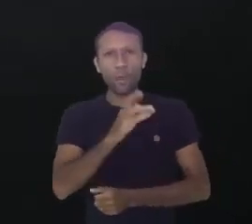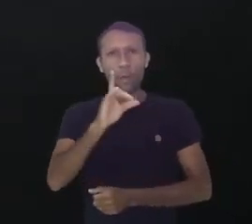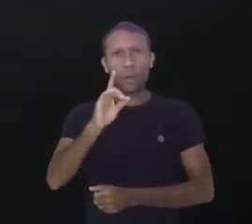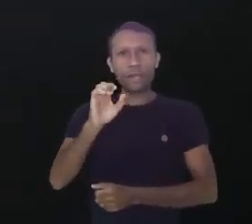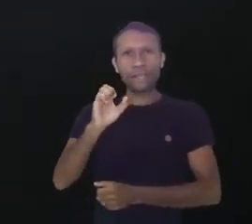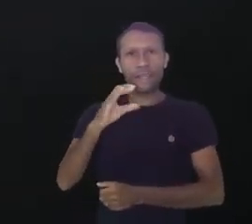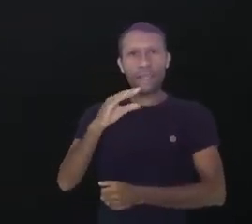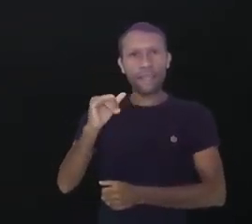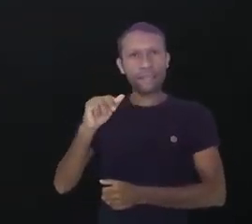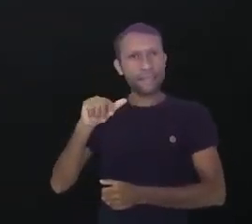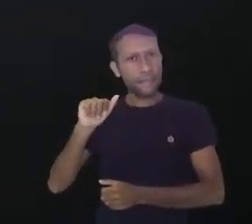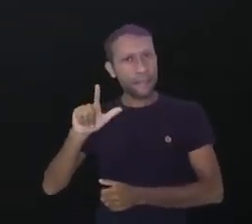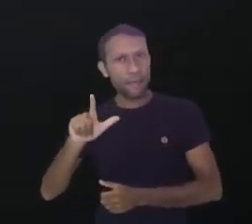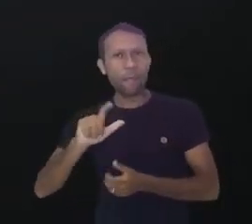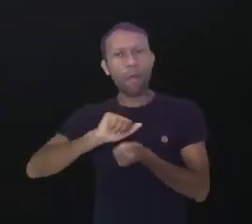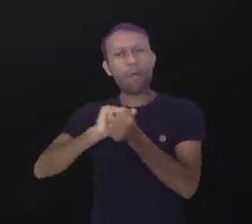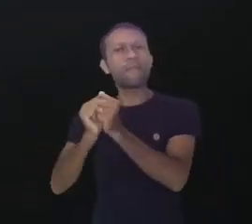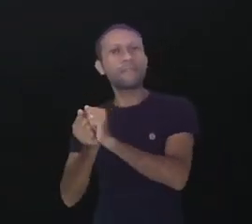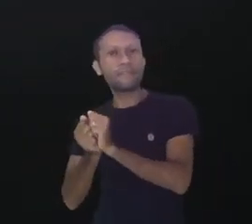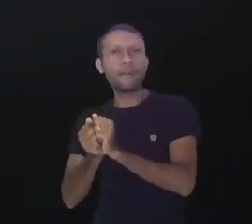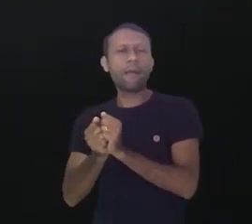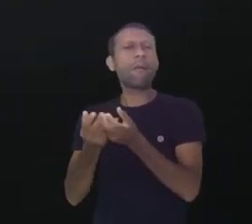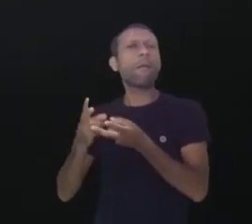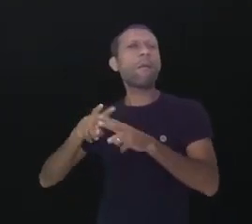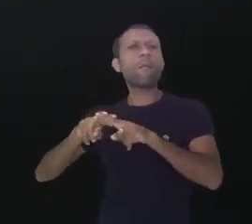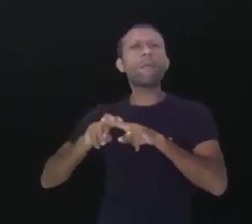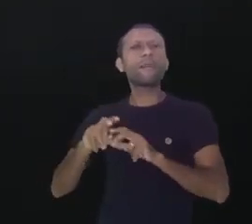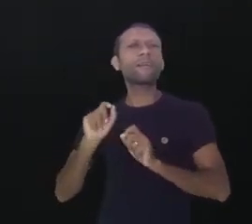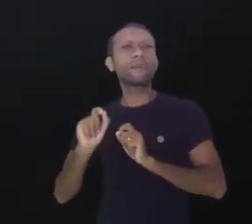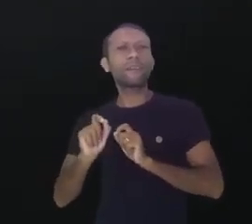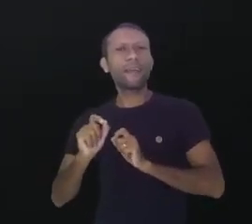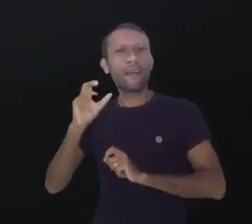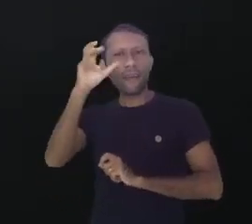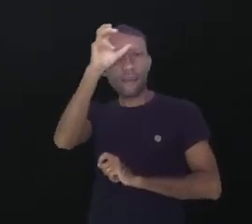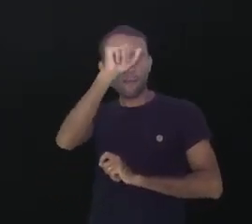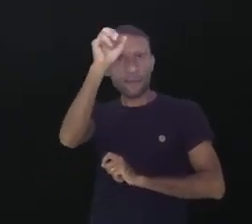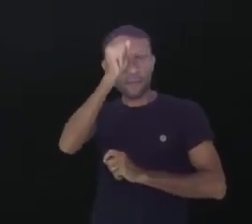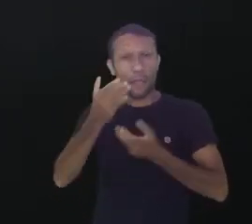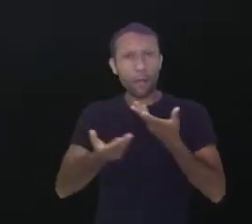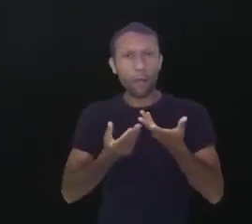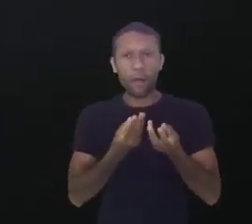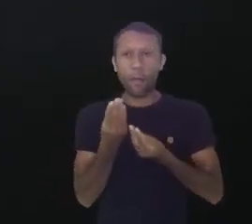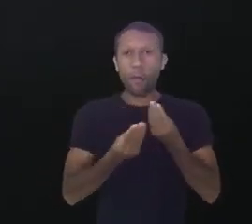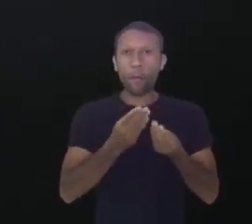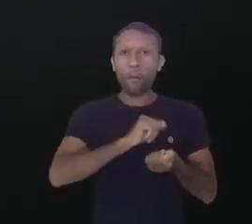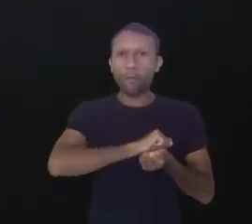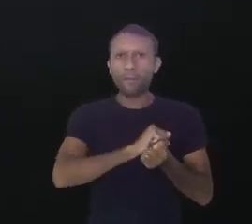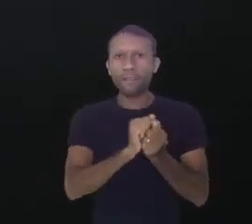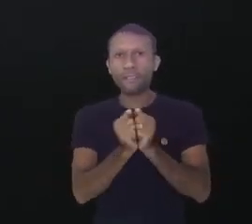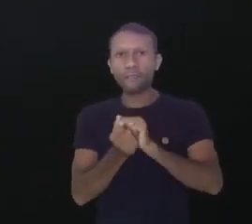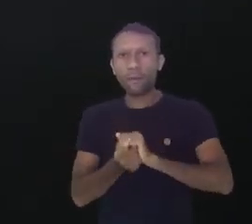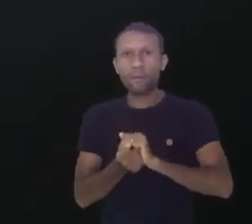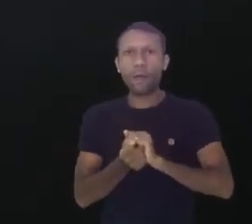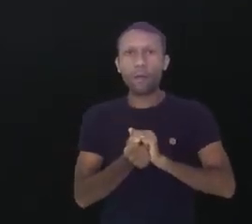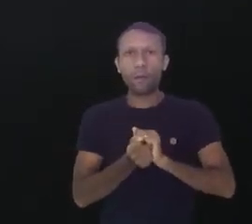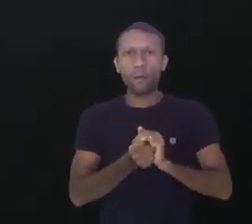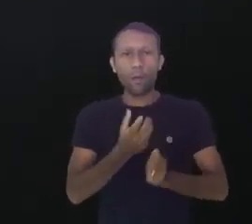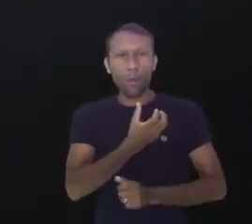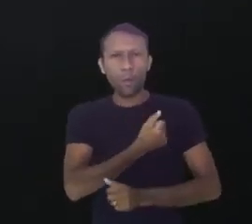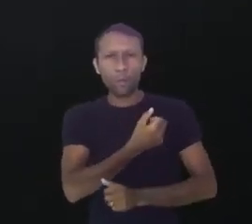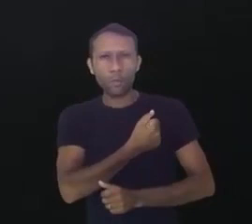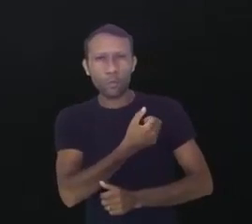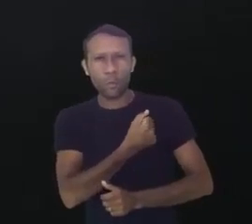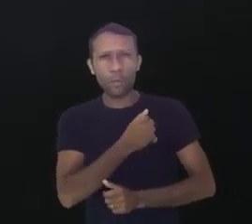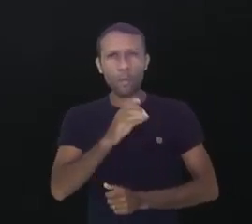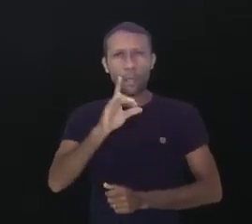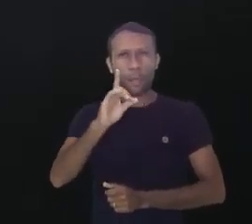decimais em fração e vice-versa. Ou seja, nós vamos aprender agora como que eu faço para transformar um número